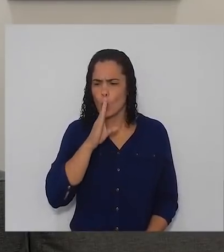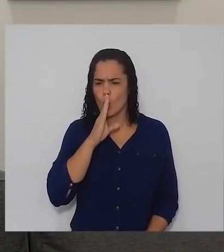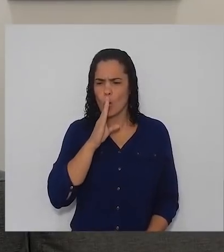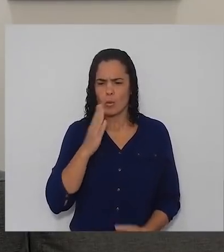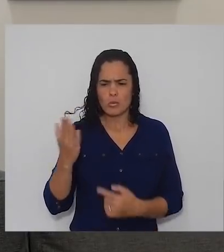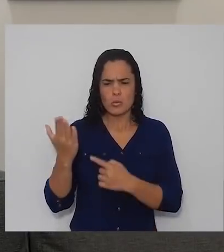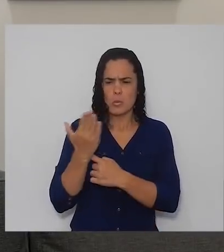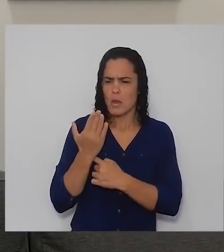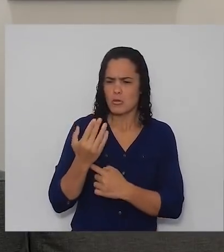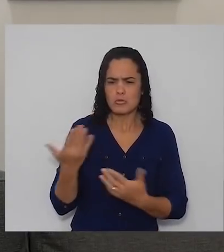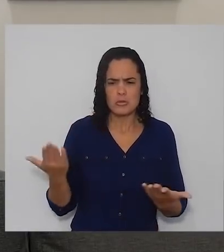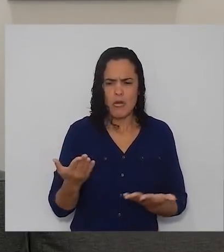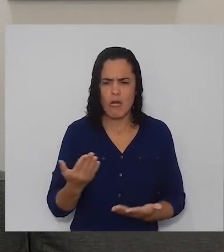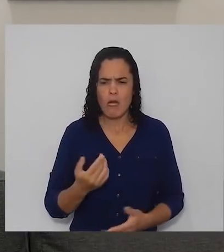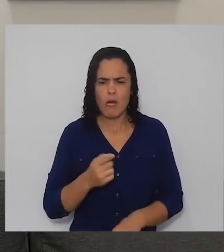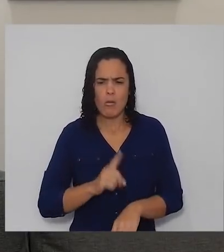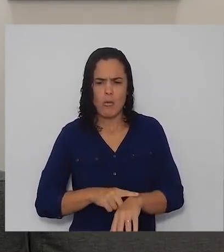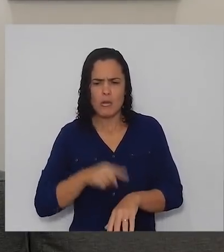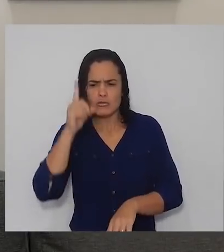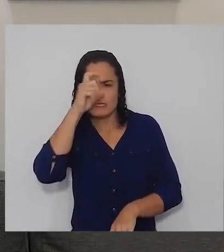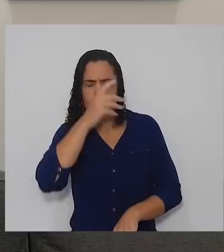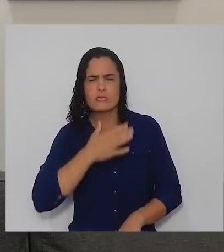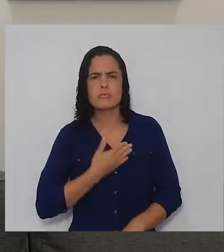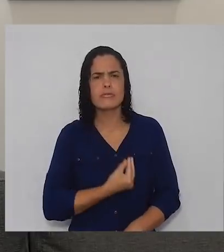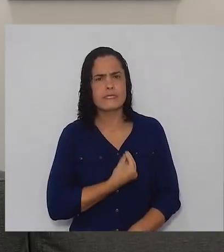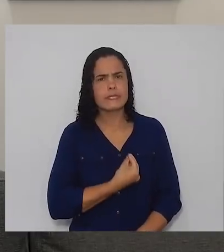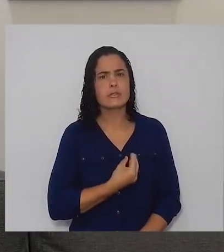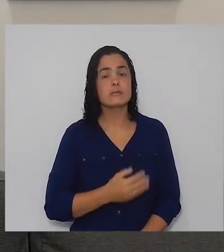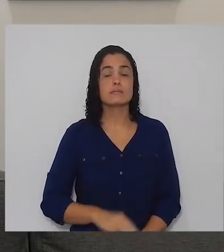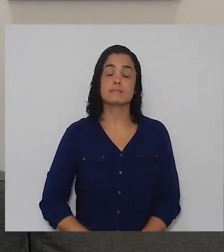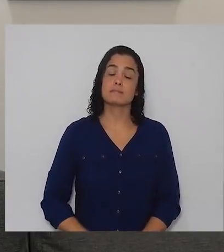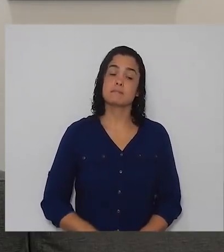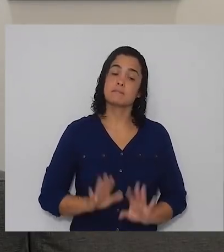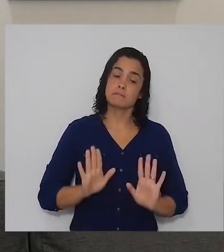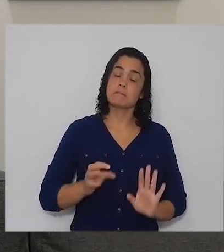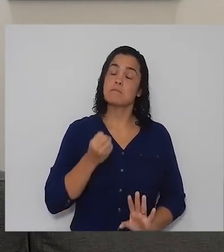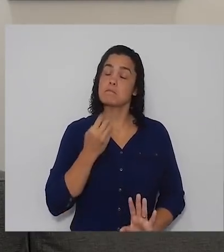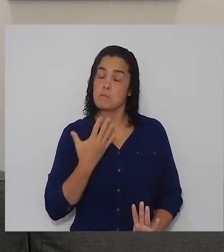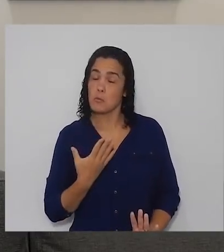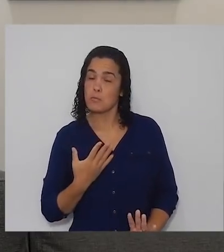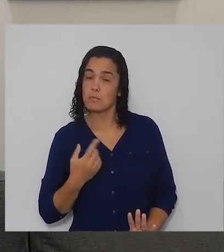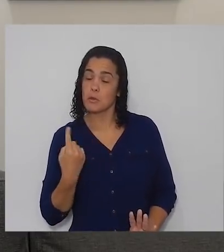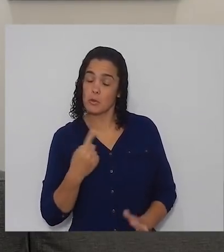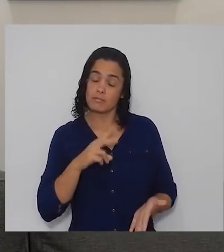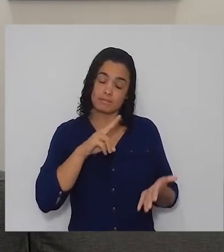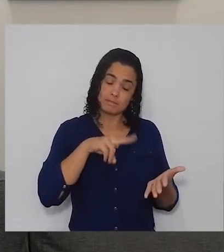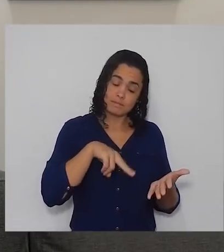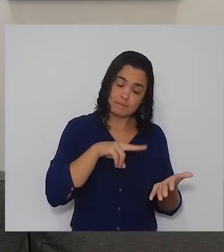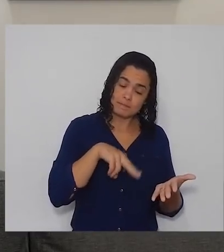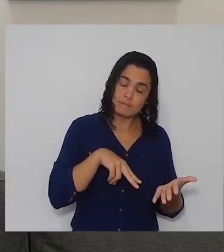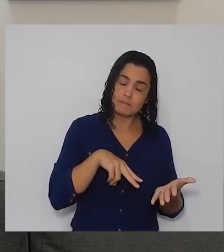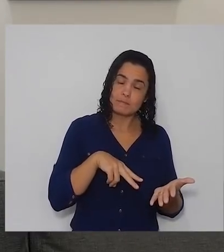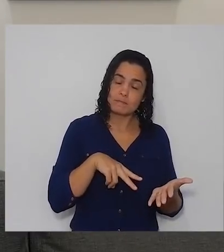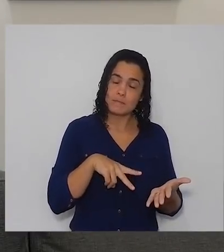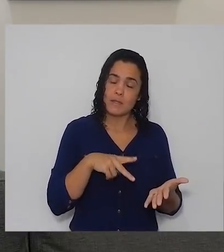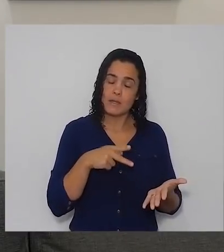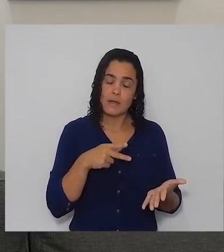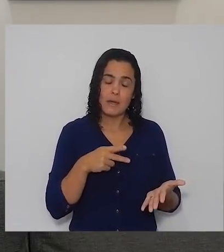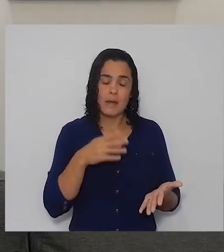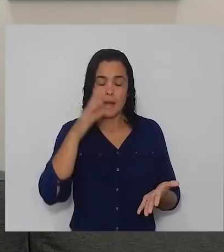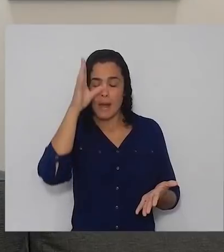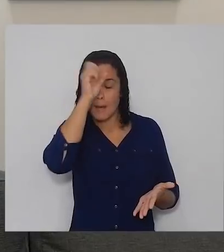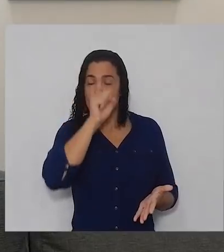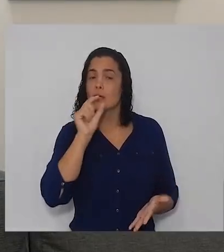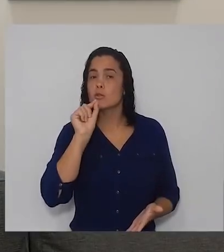gente pode ver aqui no texto, e mesmo a partir do versículo 8 em diante, é que o tempo da seca e